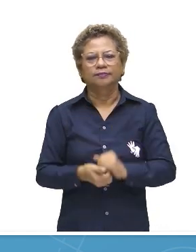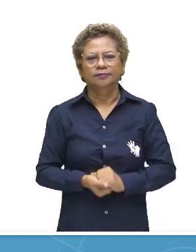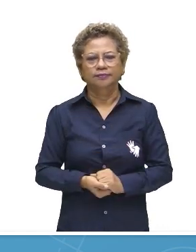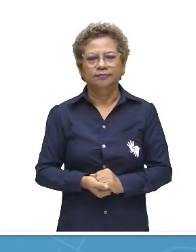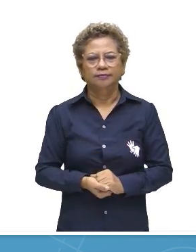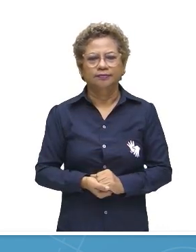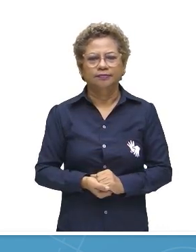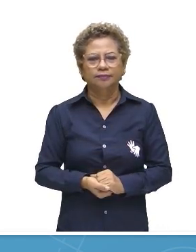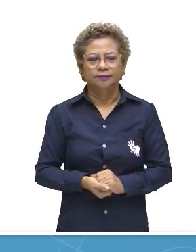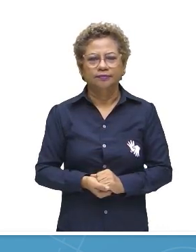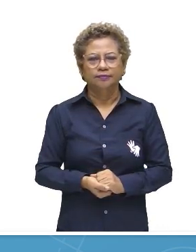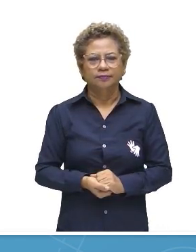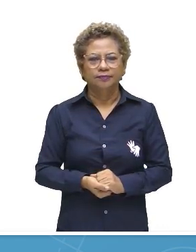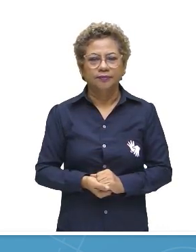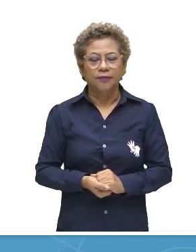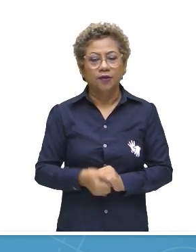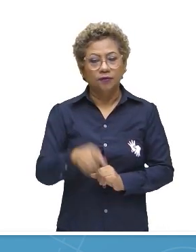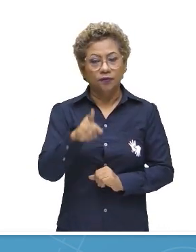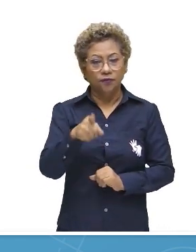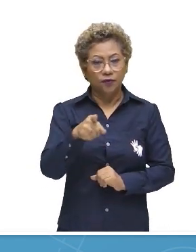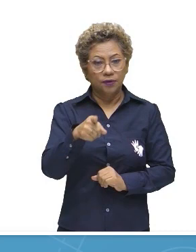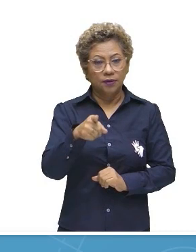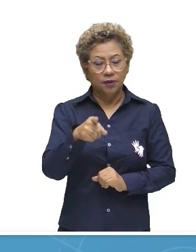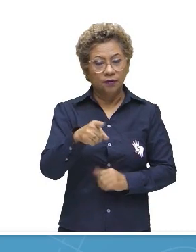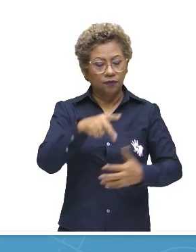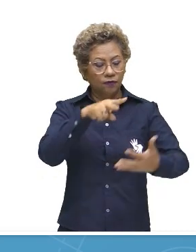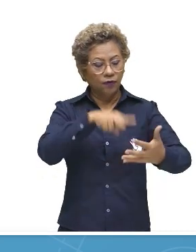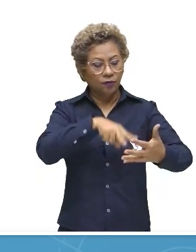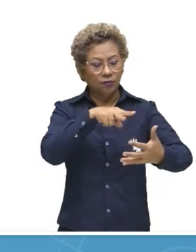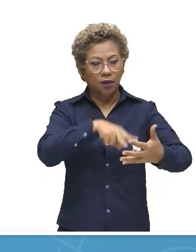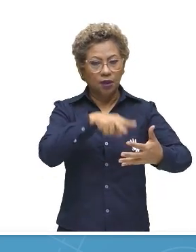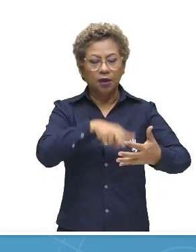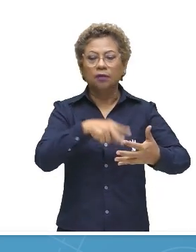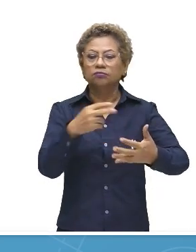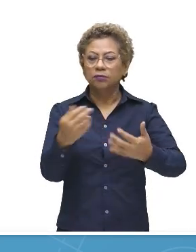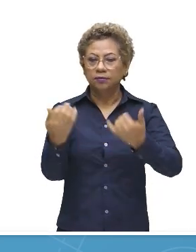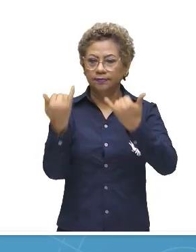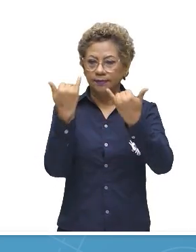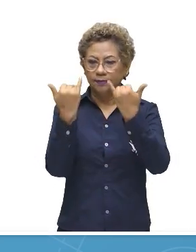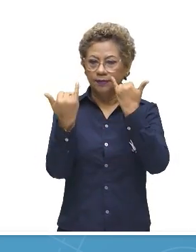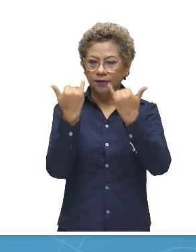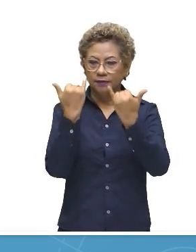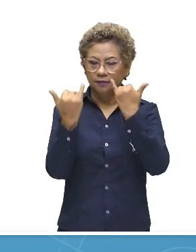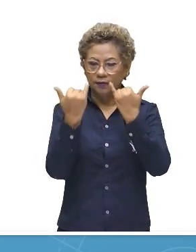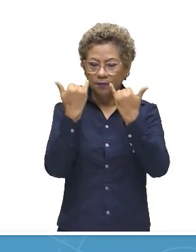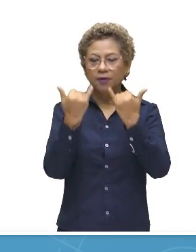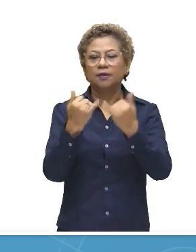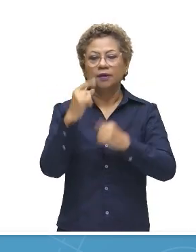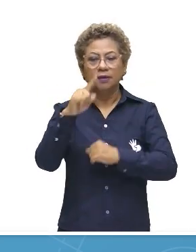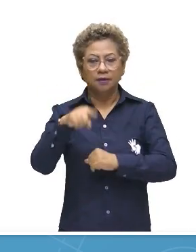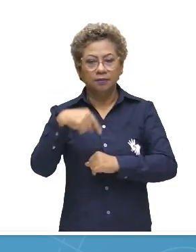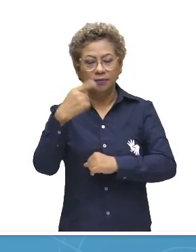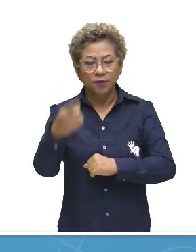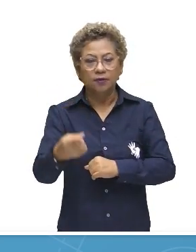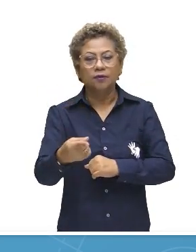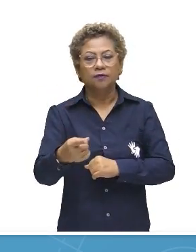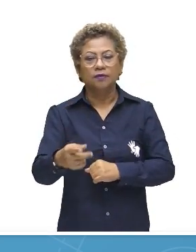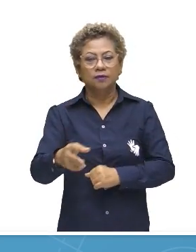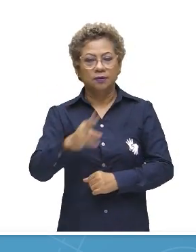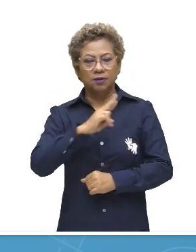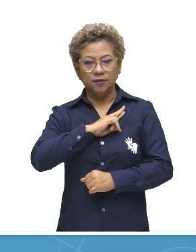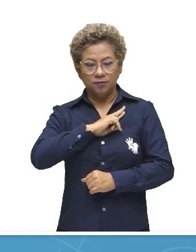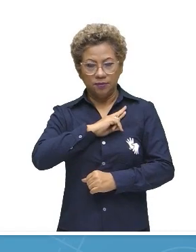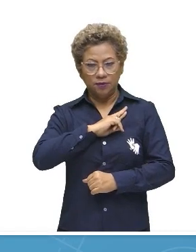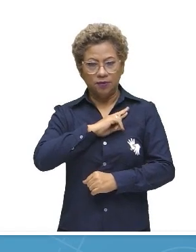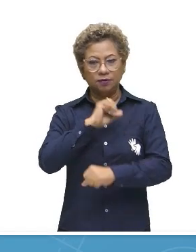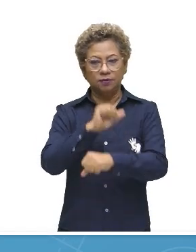aí, ok? Então, vocês vão fazer o seguinte, vocês vão ler o enunciado, tá? E em seguida responder. 3 minutinhos e meio, em